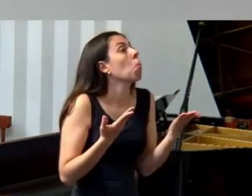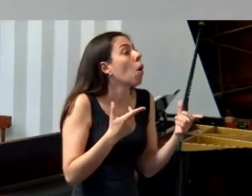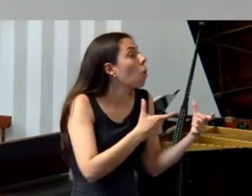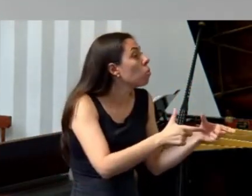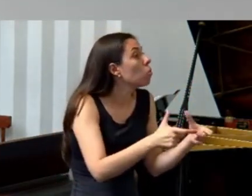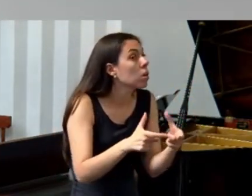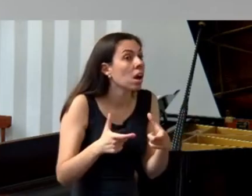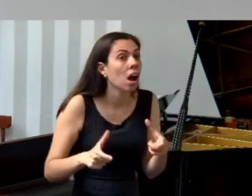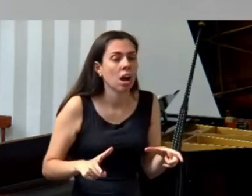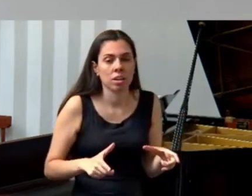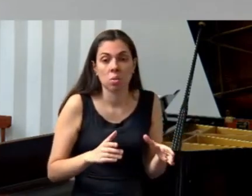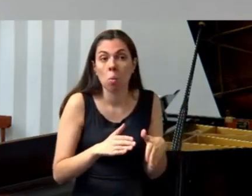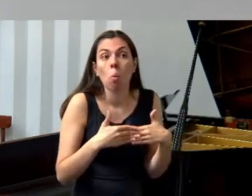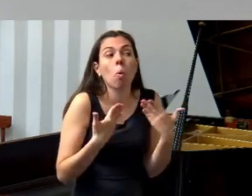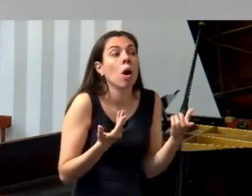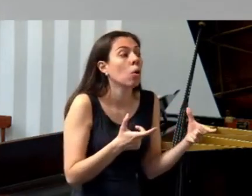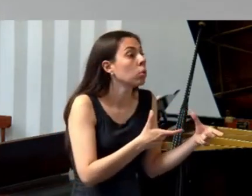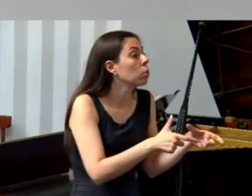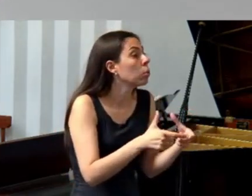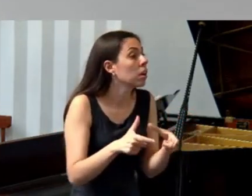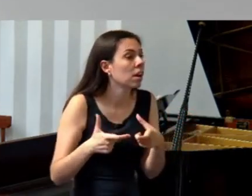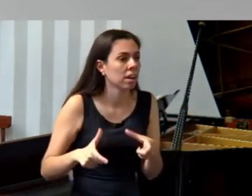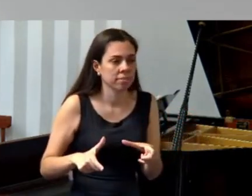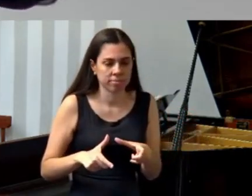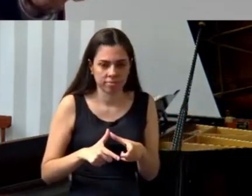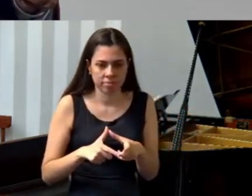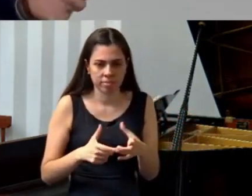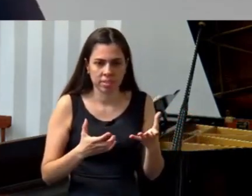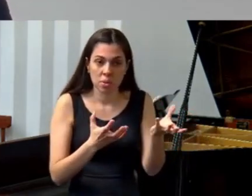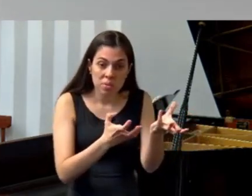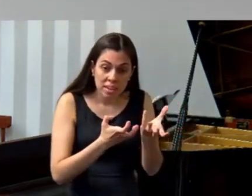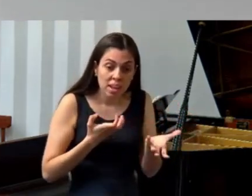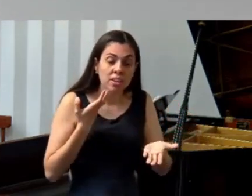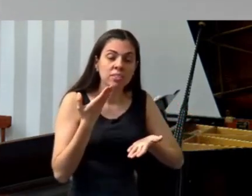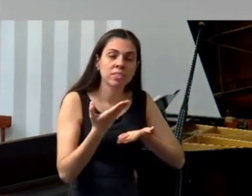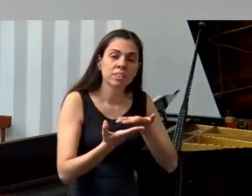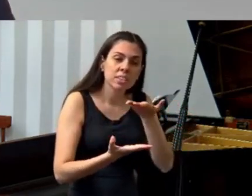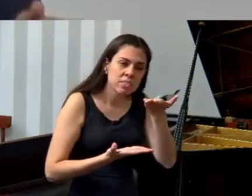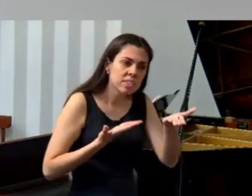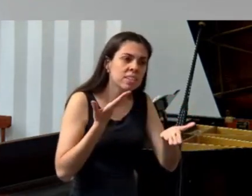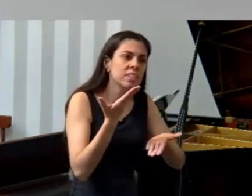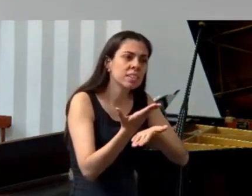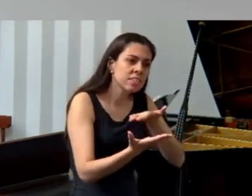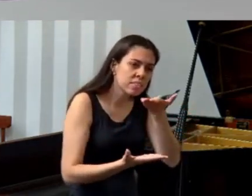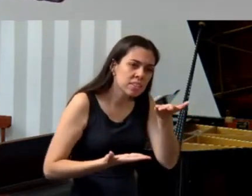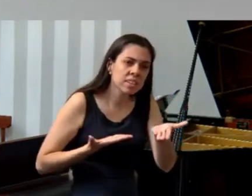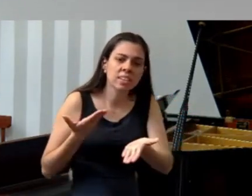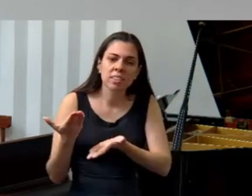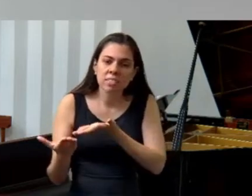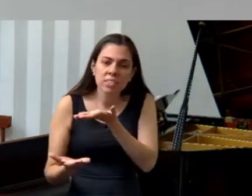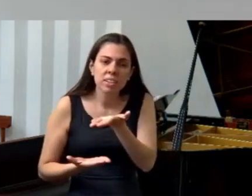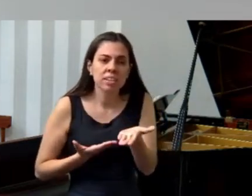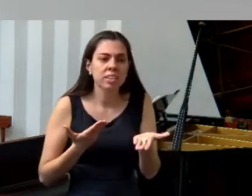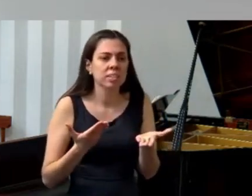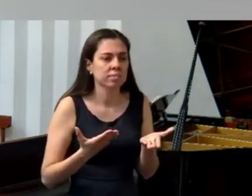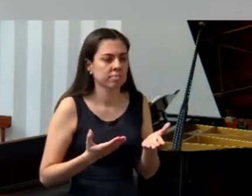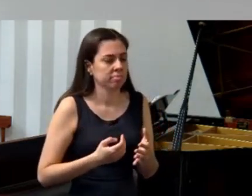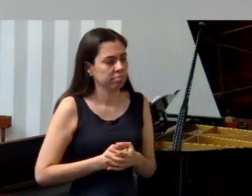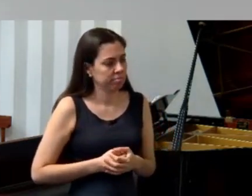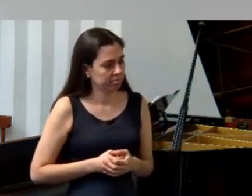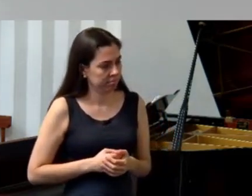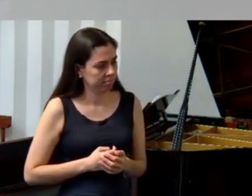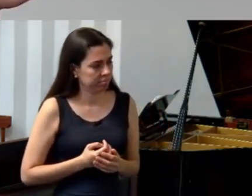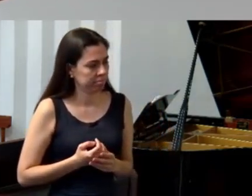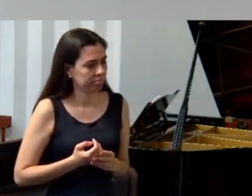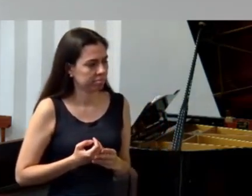minhas mãos. Eu quero te servir até a morte, Senhor. Com tudo que tenho, com todas